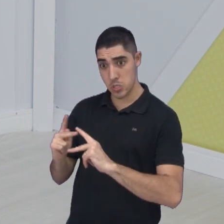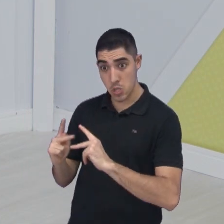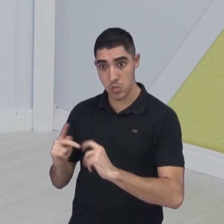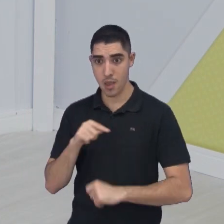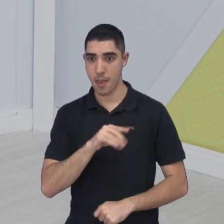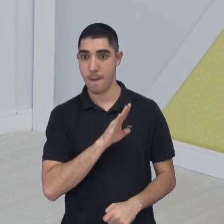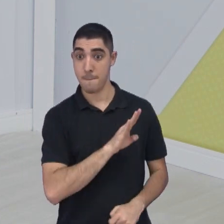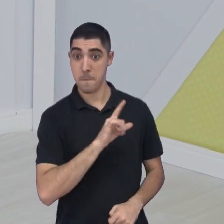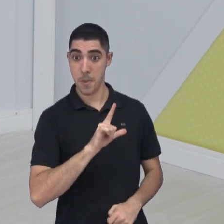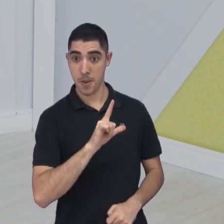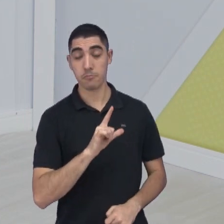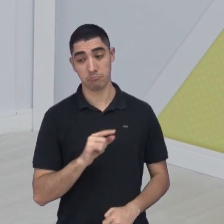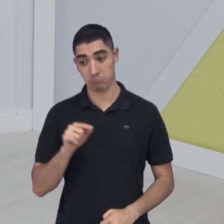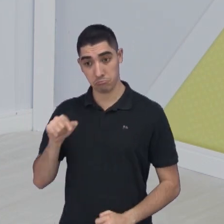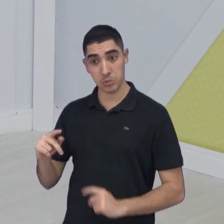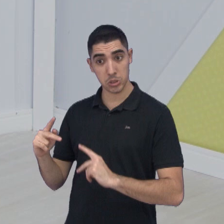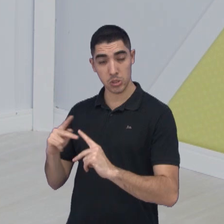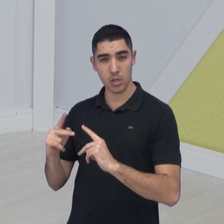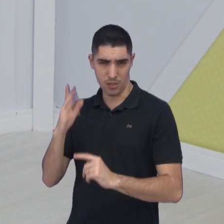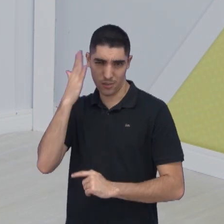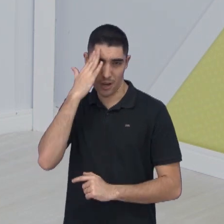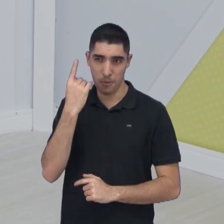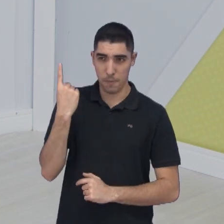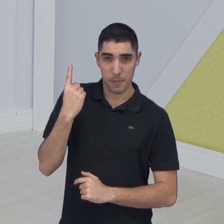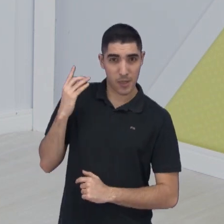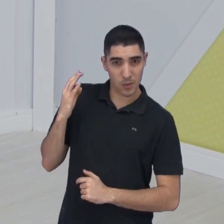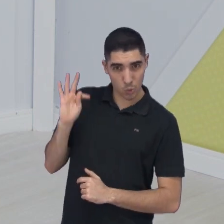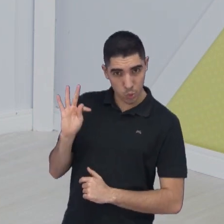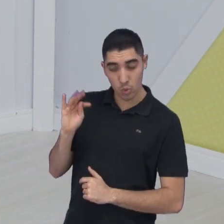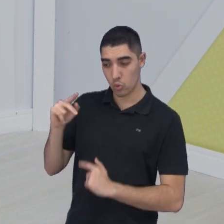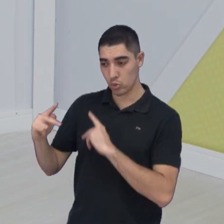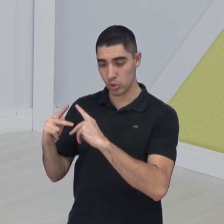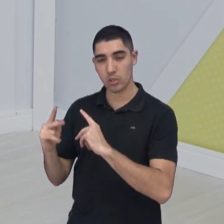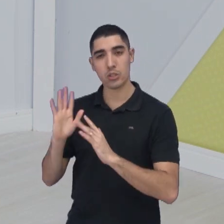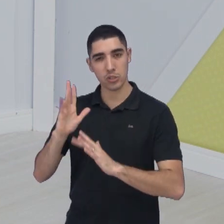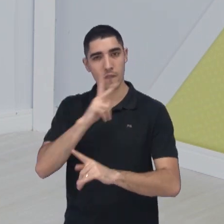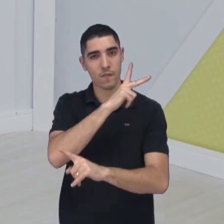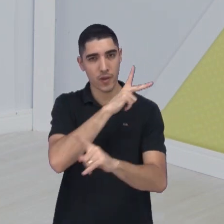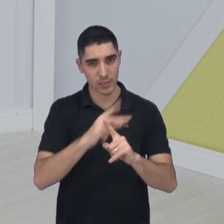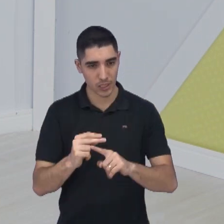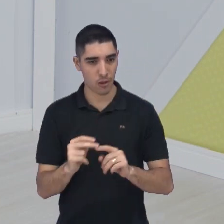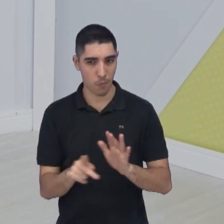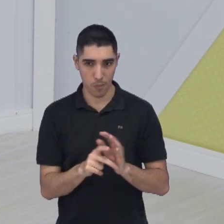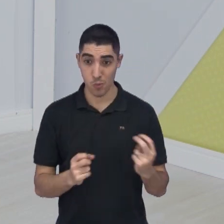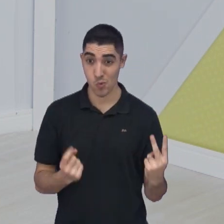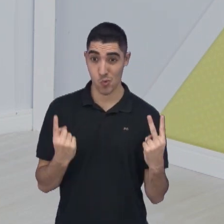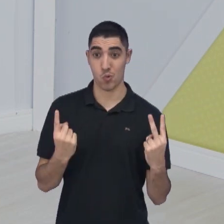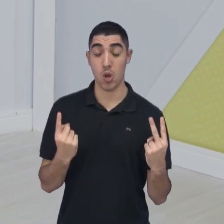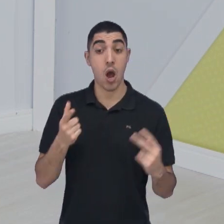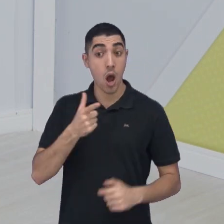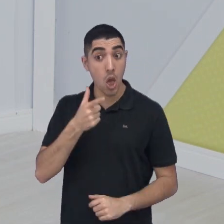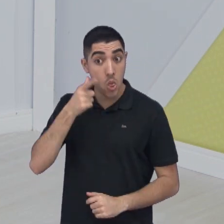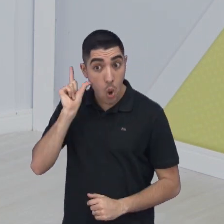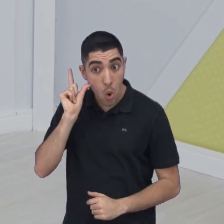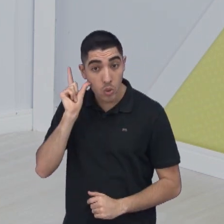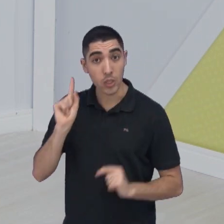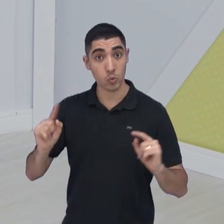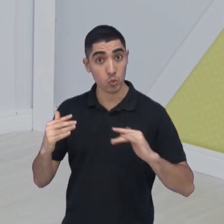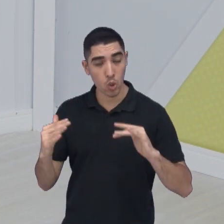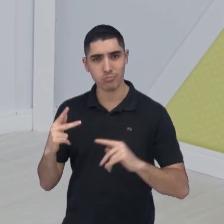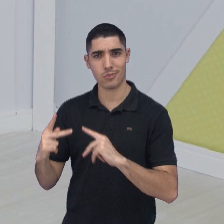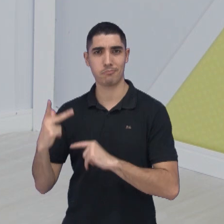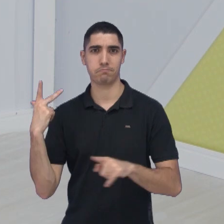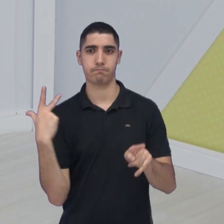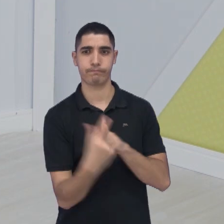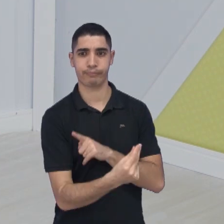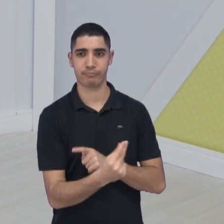ginásio Tênis Clube. No primeiro turno, você sabe, o São José já havia vencido de virada por 2-1. Ontem, o São José goleou. Vamos